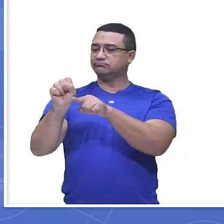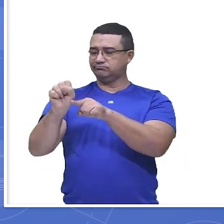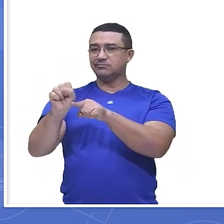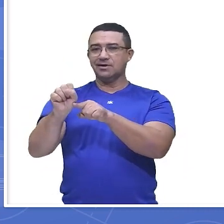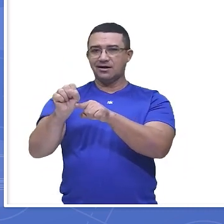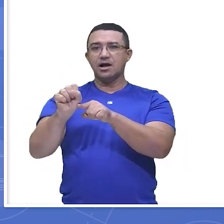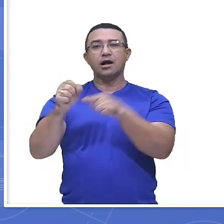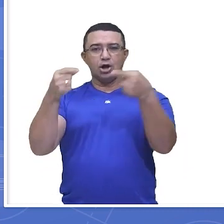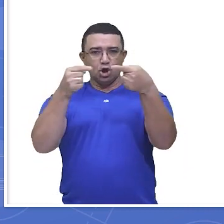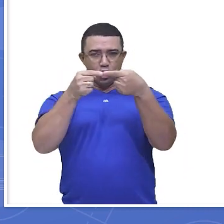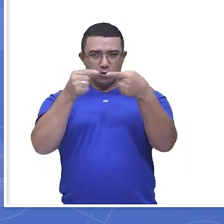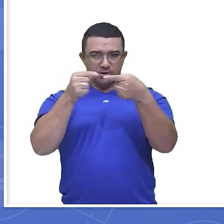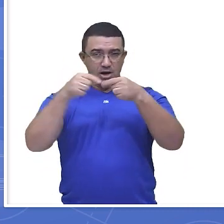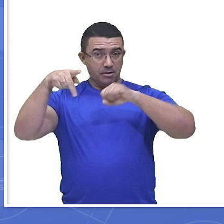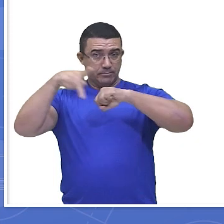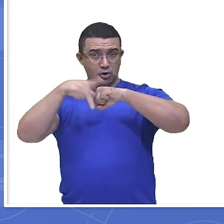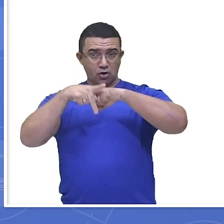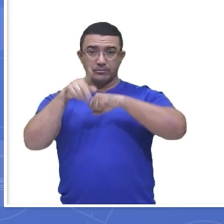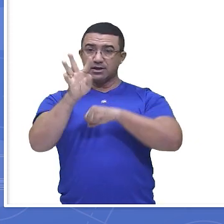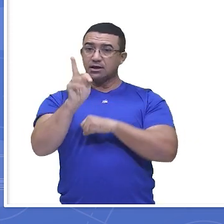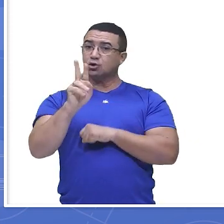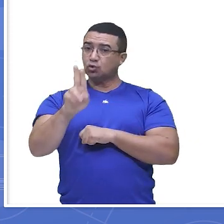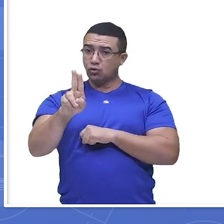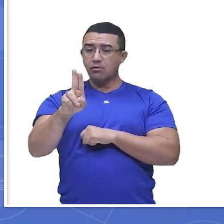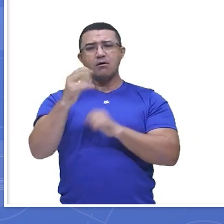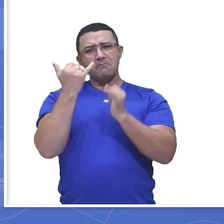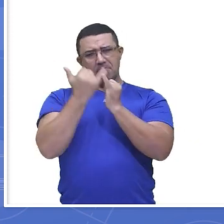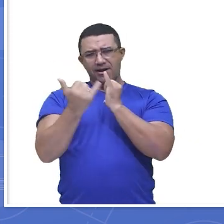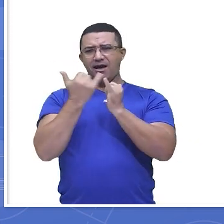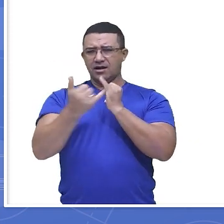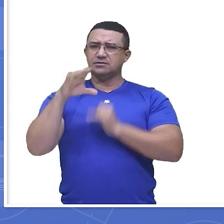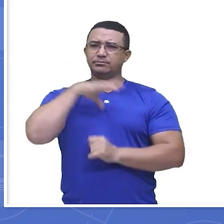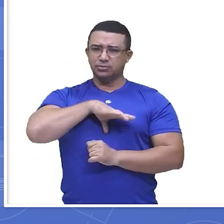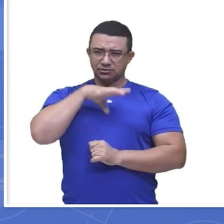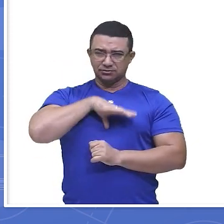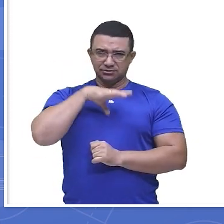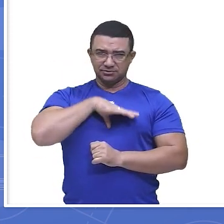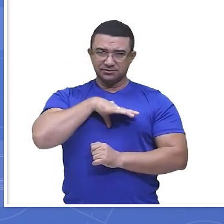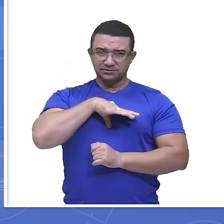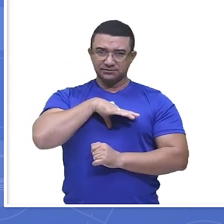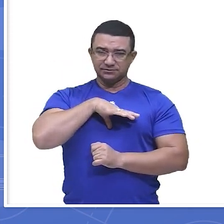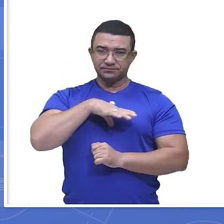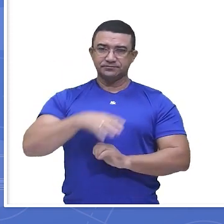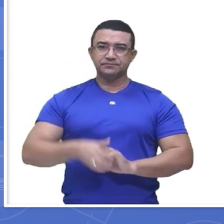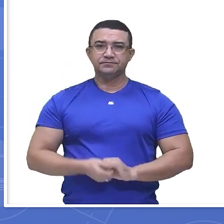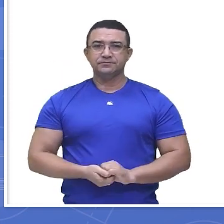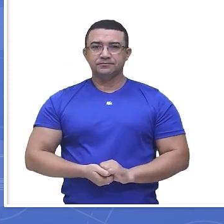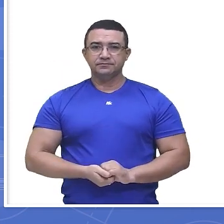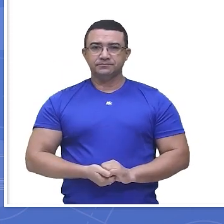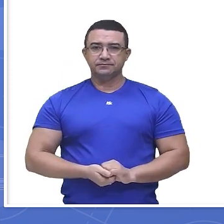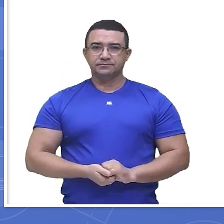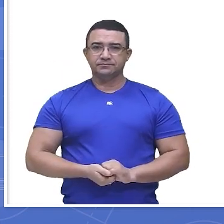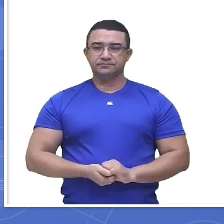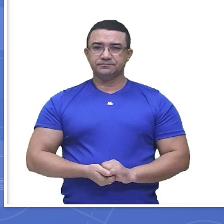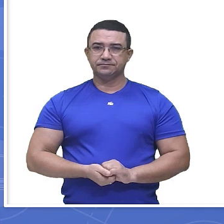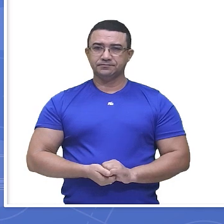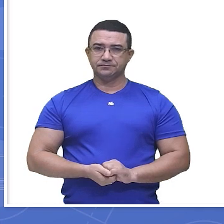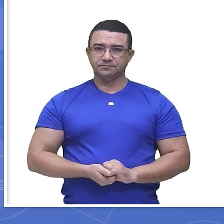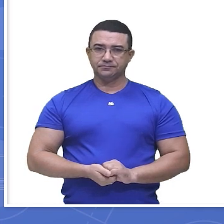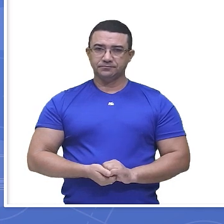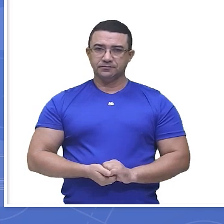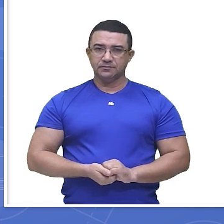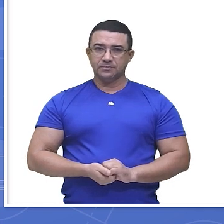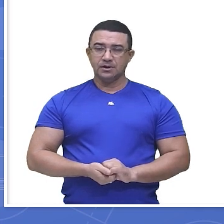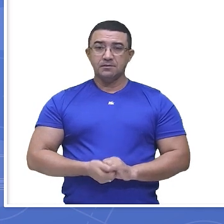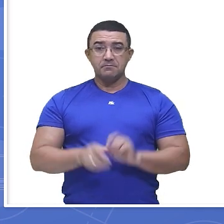tu, certo? No português também, embora que no dia a dia nós não utilizamos tanto. A gente fala tu vai, tu vem, né? Mas na